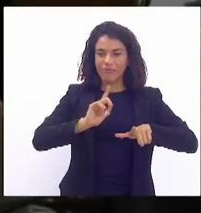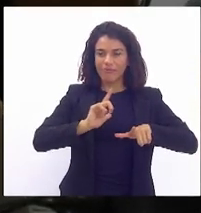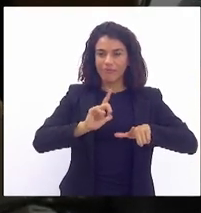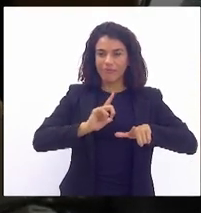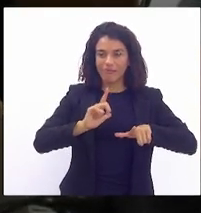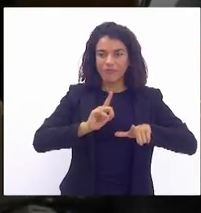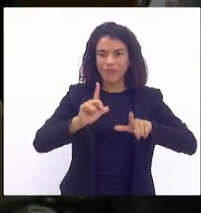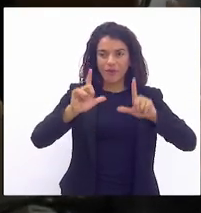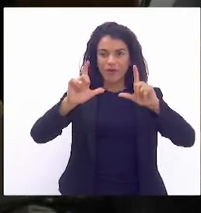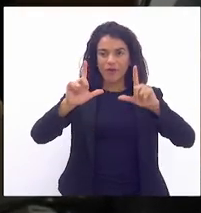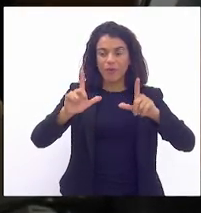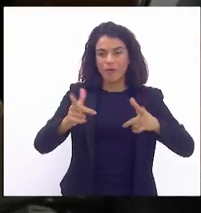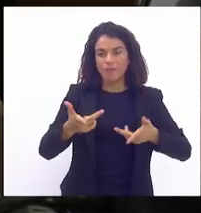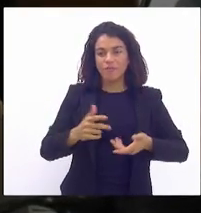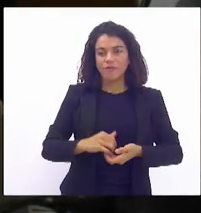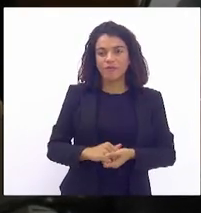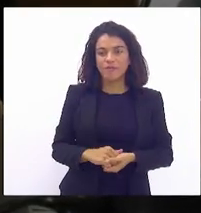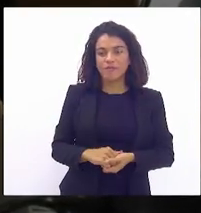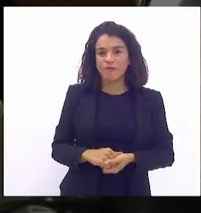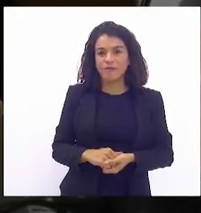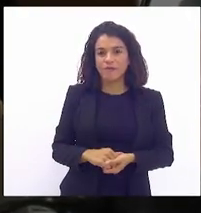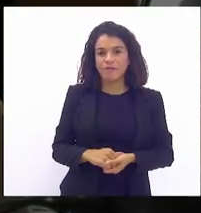fotos e notícias,